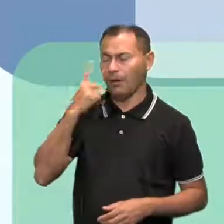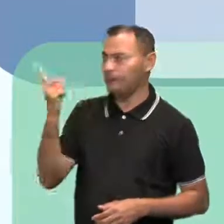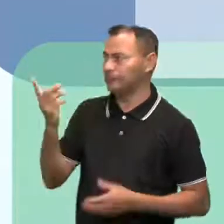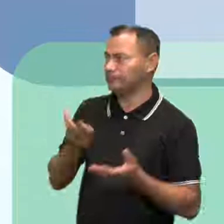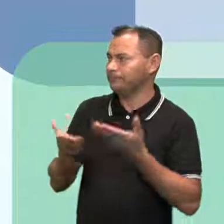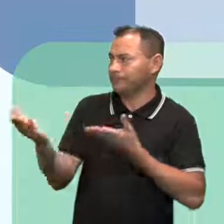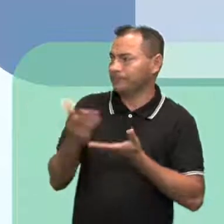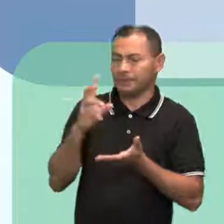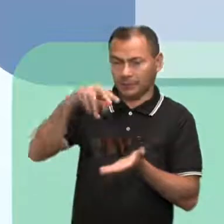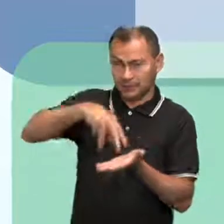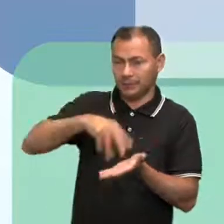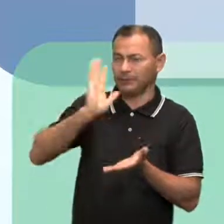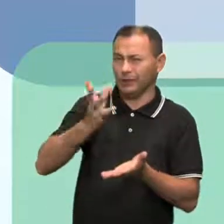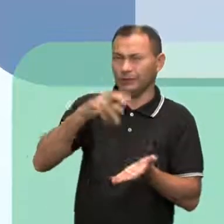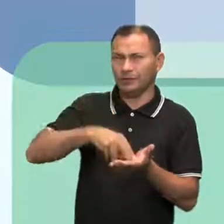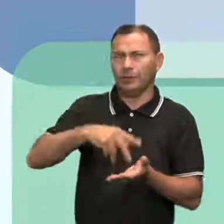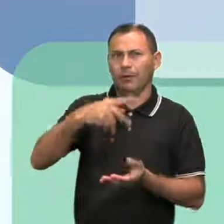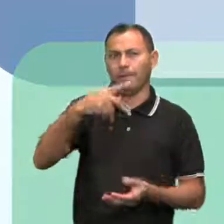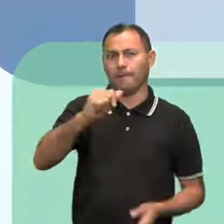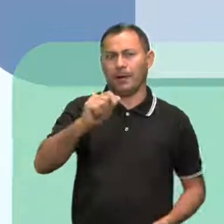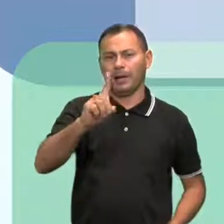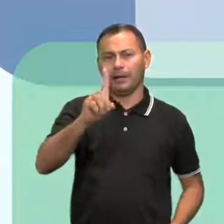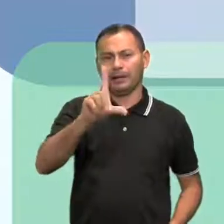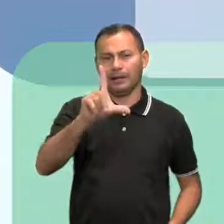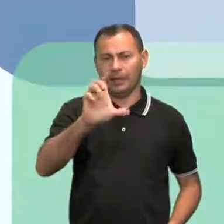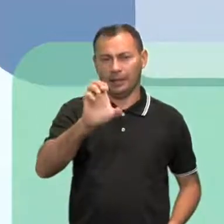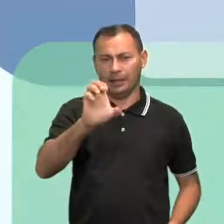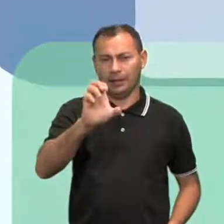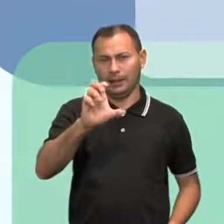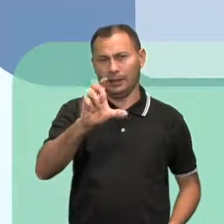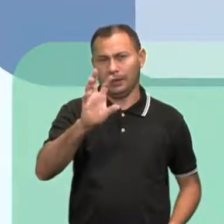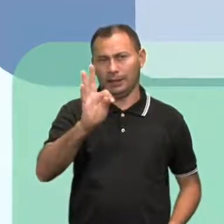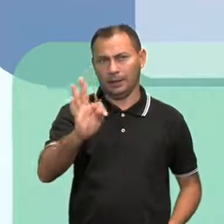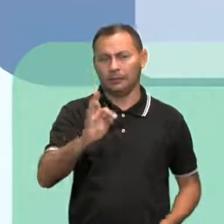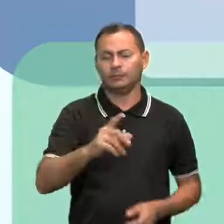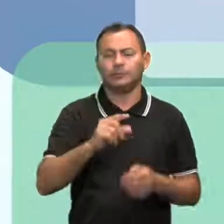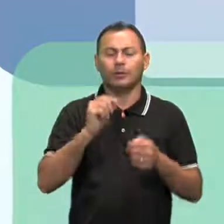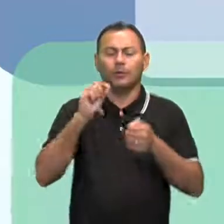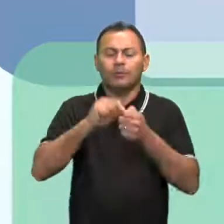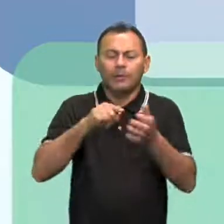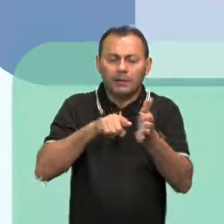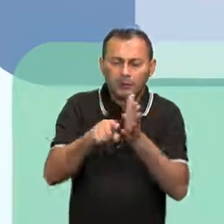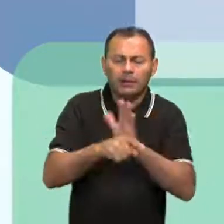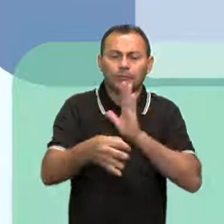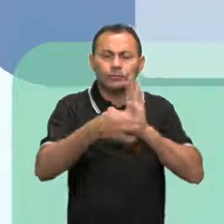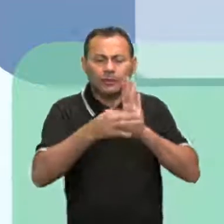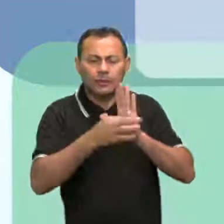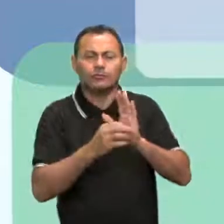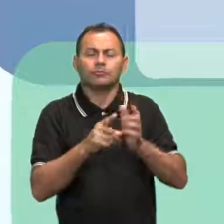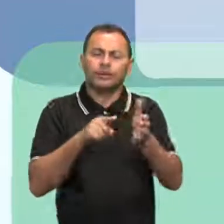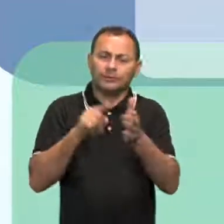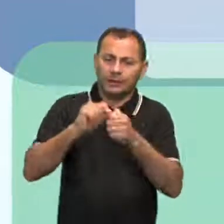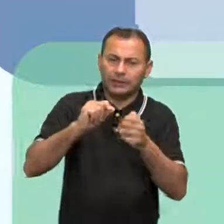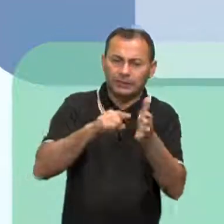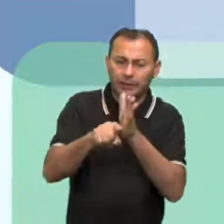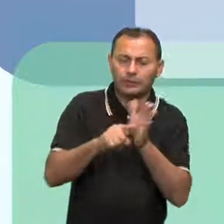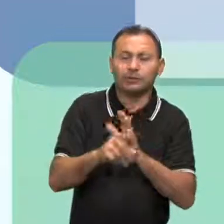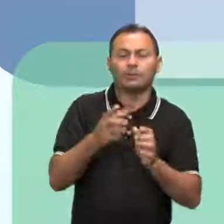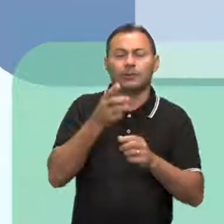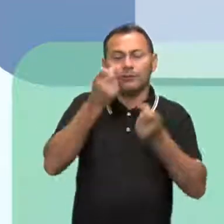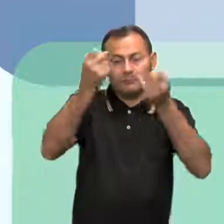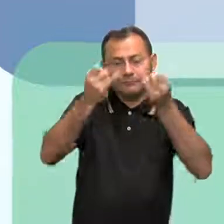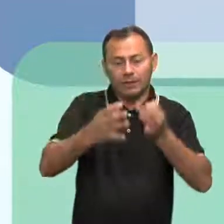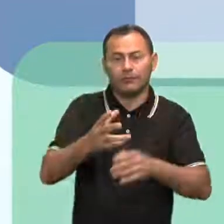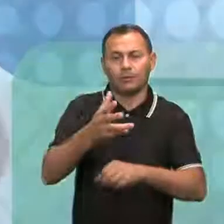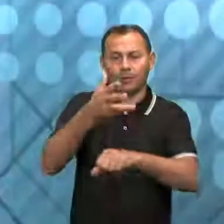interação de vocês lá no Padlet, colocando sugestão, colocando pergunta, comentando sobre os vídeos. Isso é muito legal.